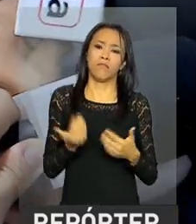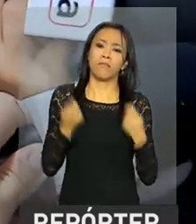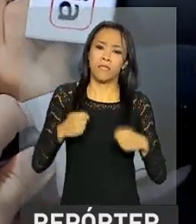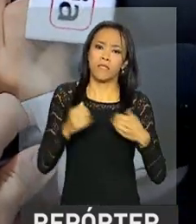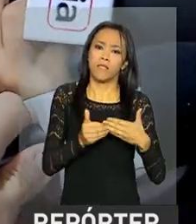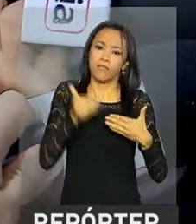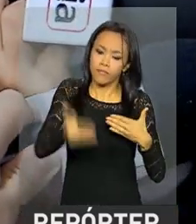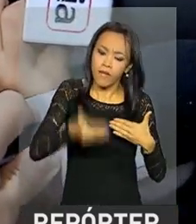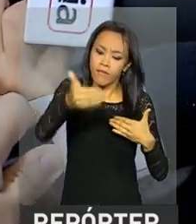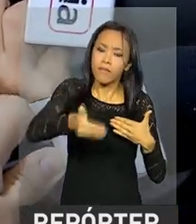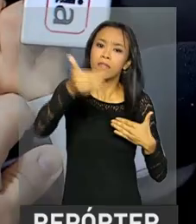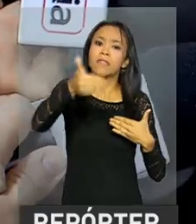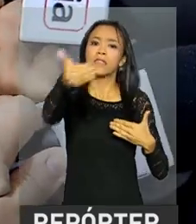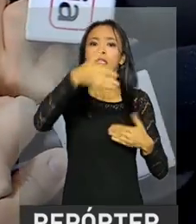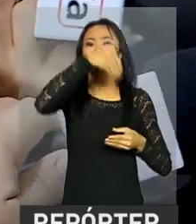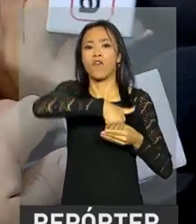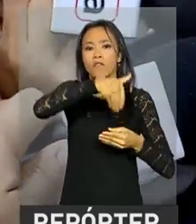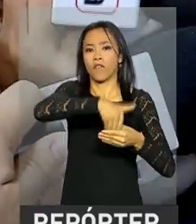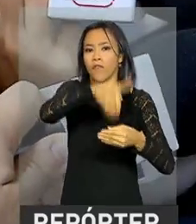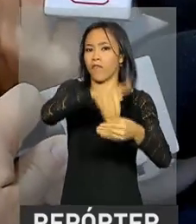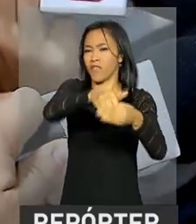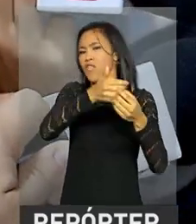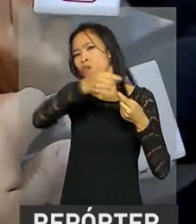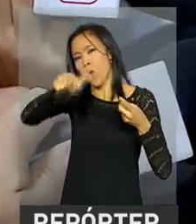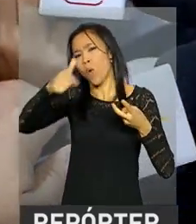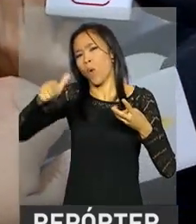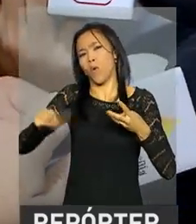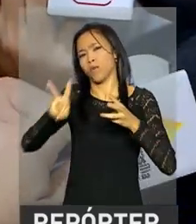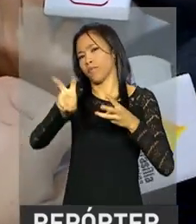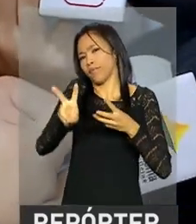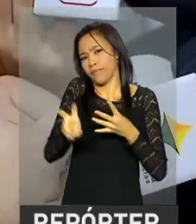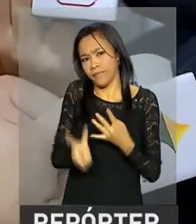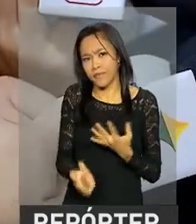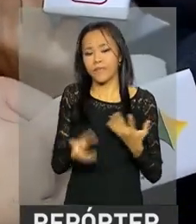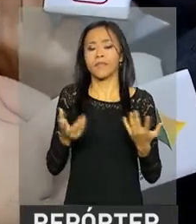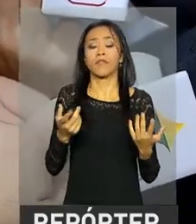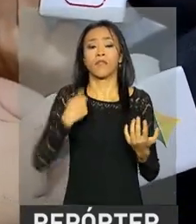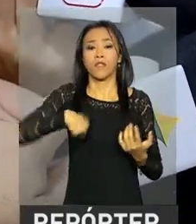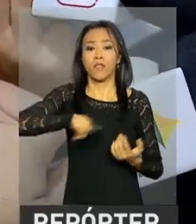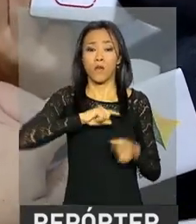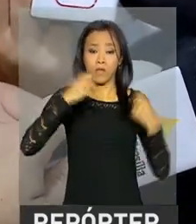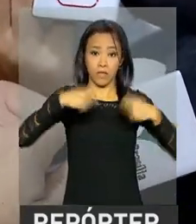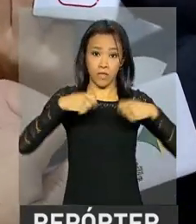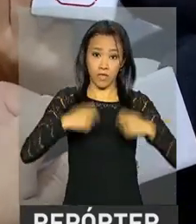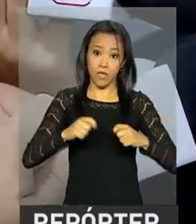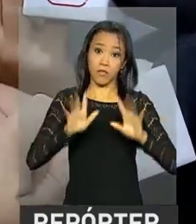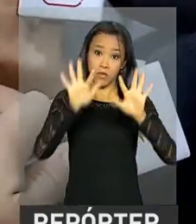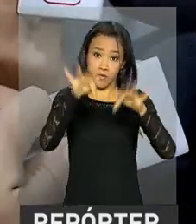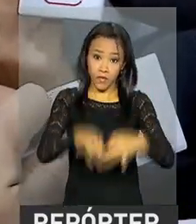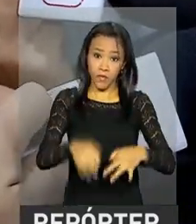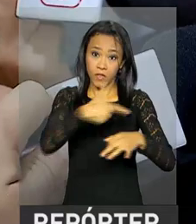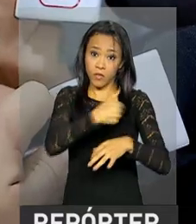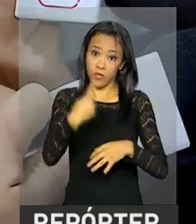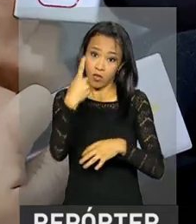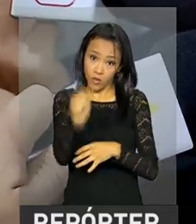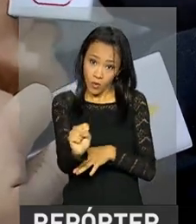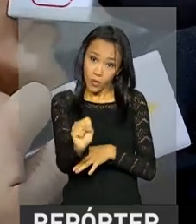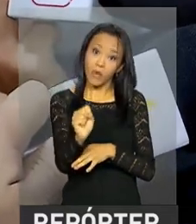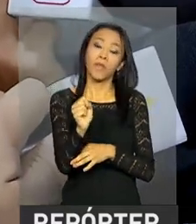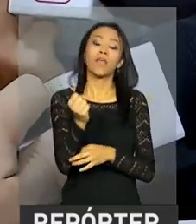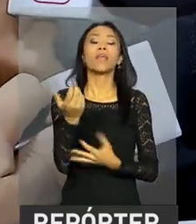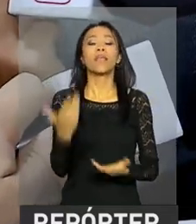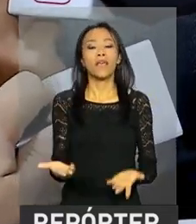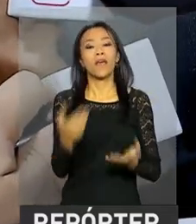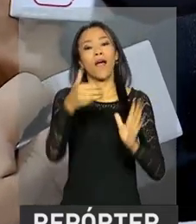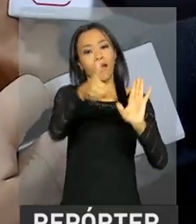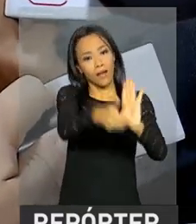avançar nessas votações em tantas outras a discussão do pacto federativo e nós precisamos terminar 2018 com a certeza que a câmara dos